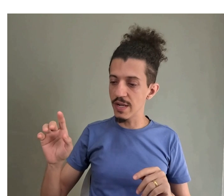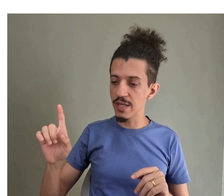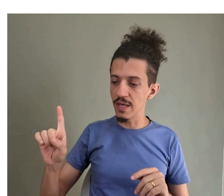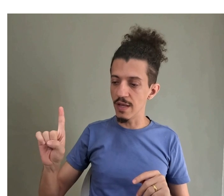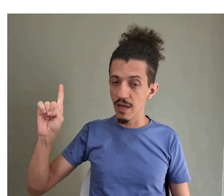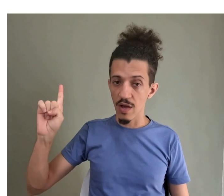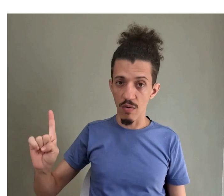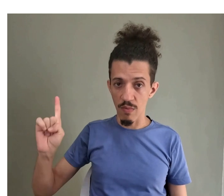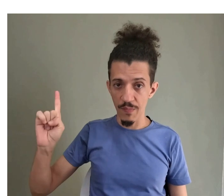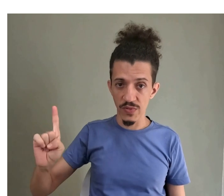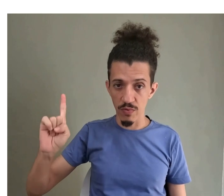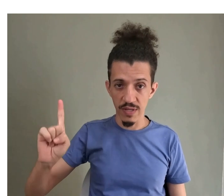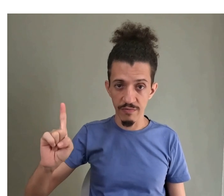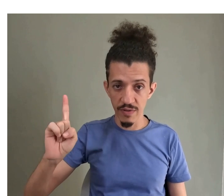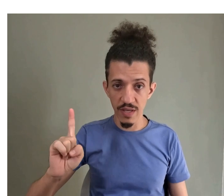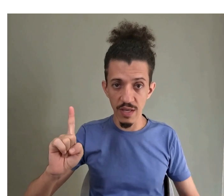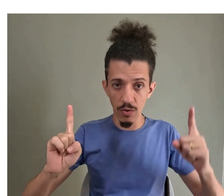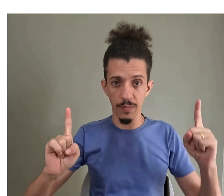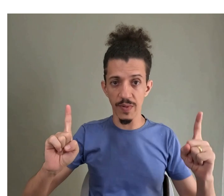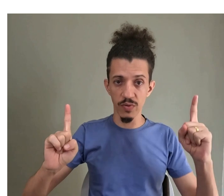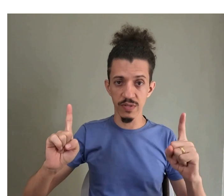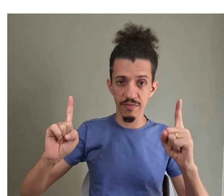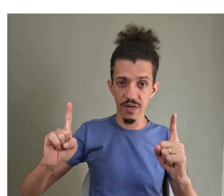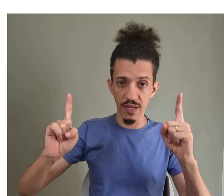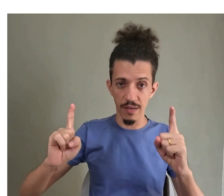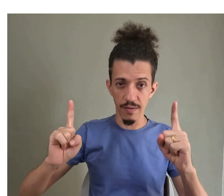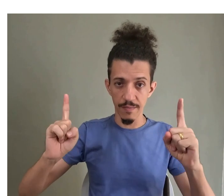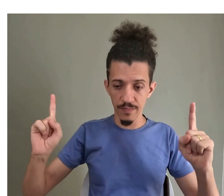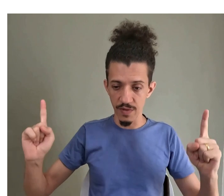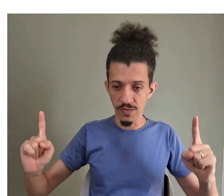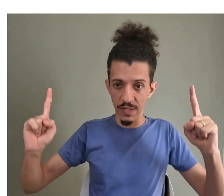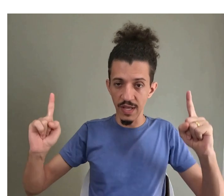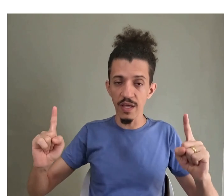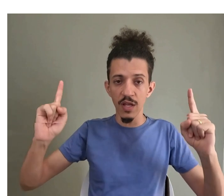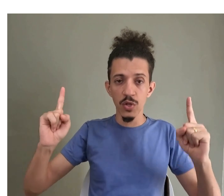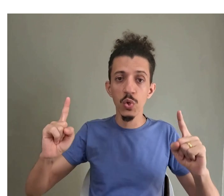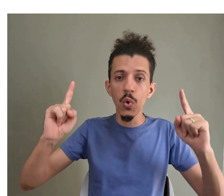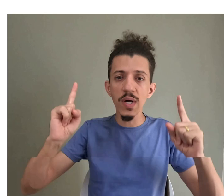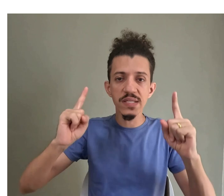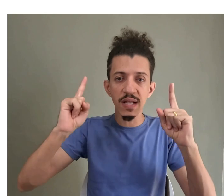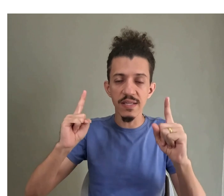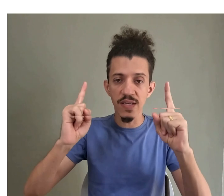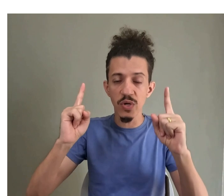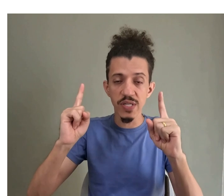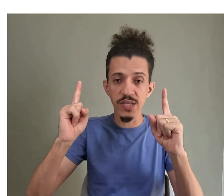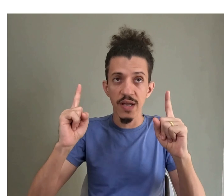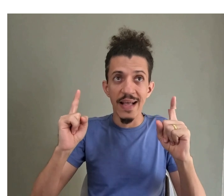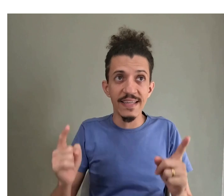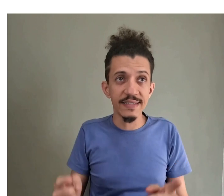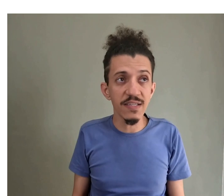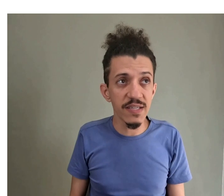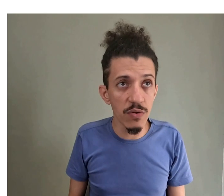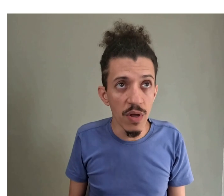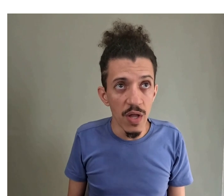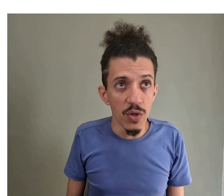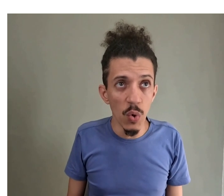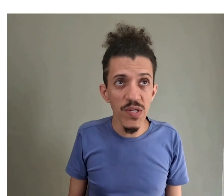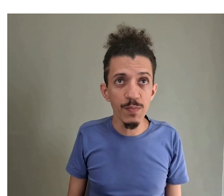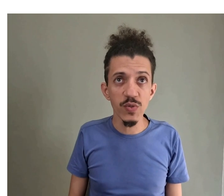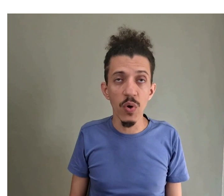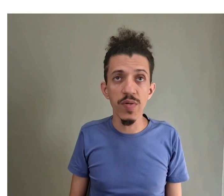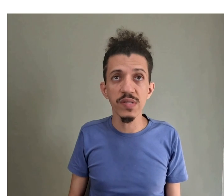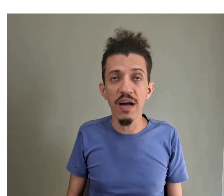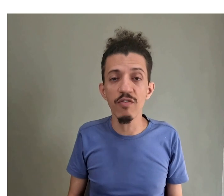ter aqui uma pessoa que está vindo aqui e outra pessoa que está vindo aqui. Então, você tem duas sinalizações, ou seja, você está dizendo